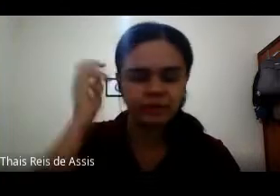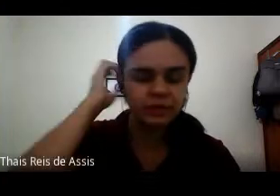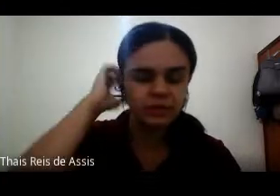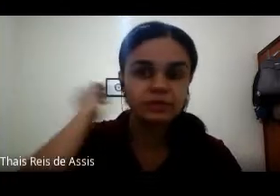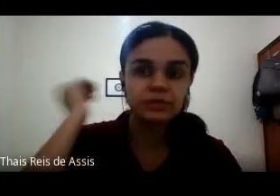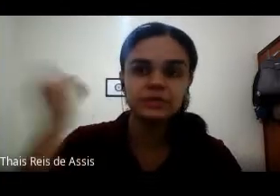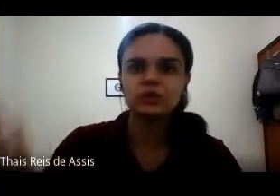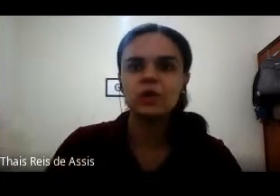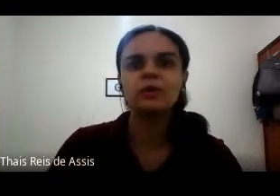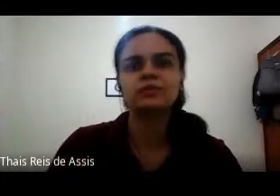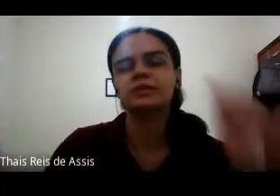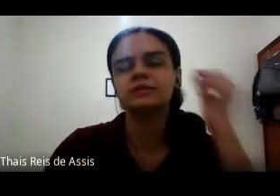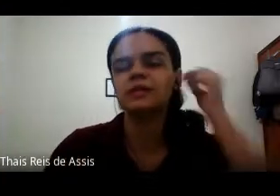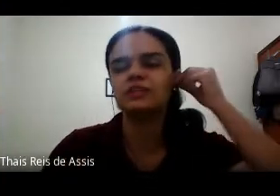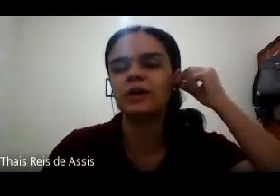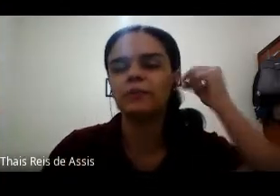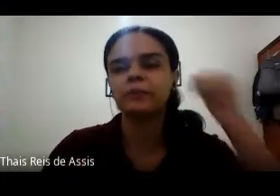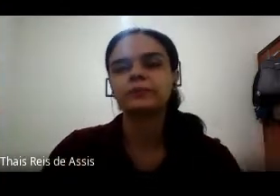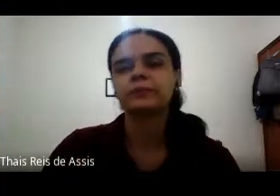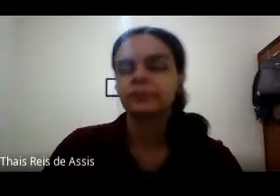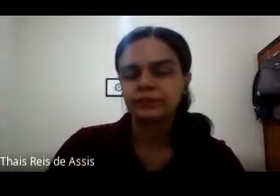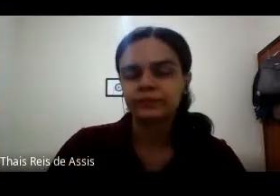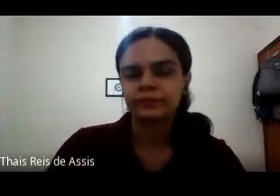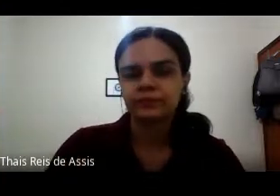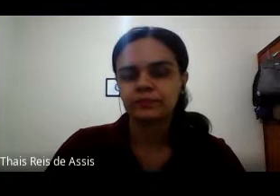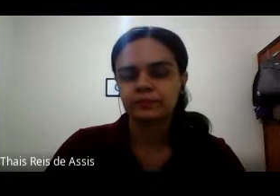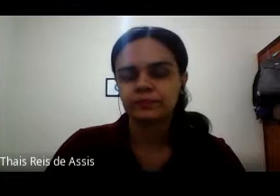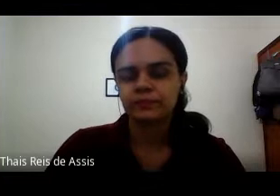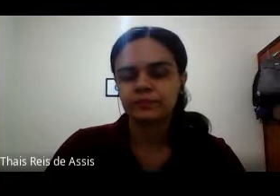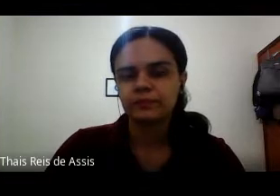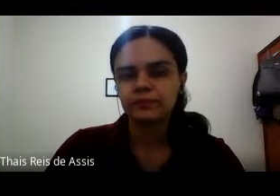Com bilinguismo e ensino de robótica dentro de sala de aula.